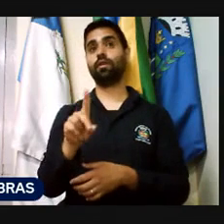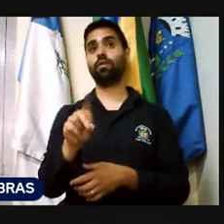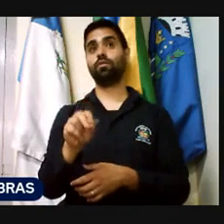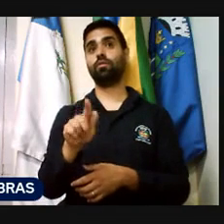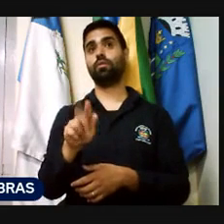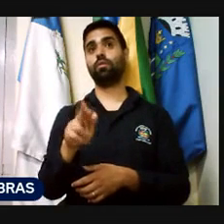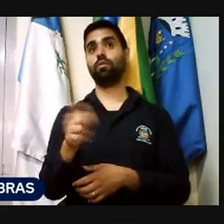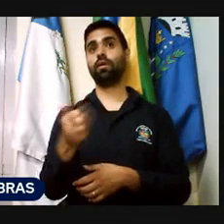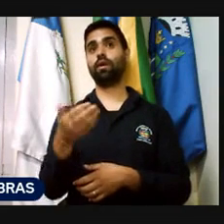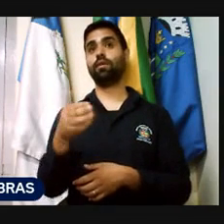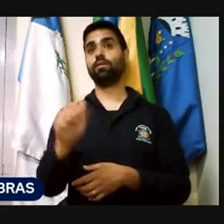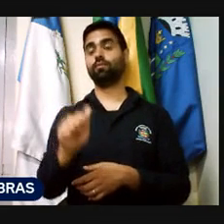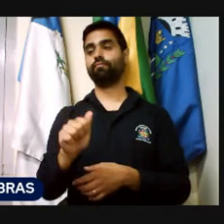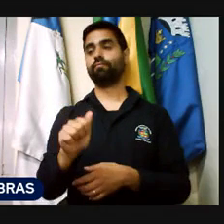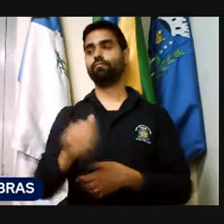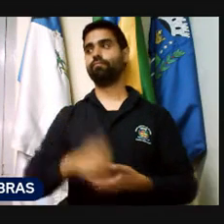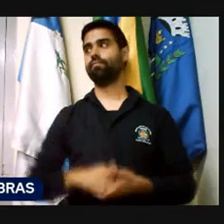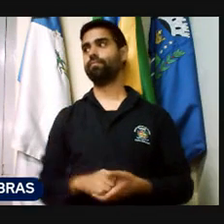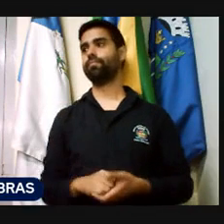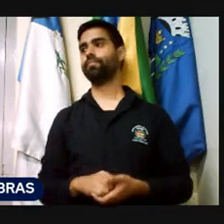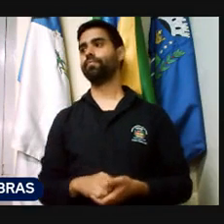Prefeito Municipal.